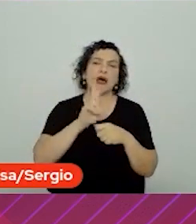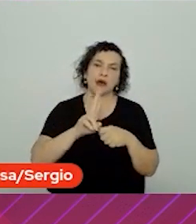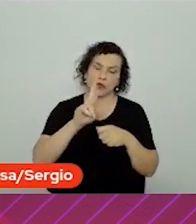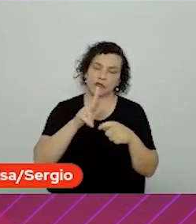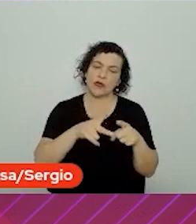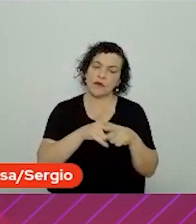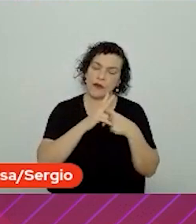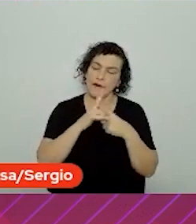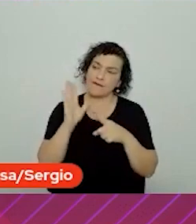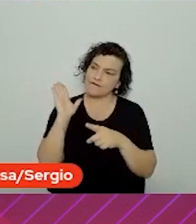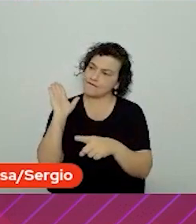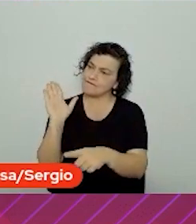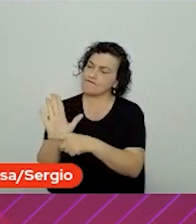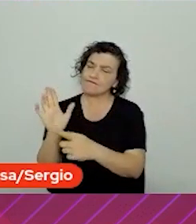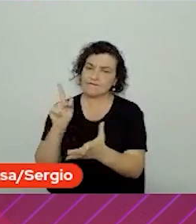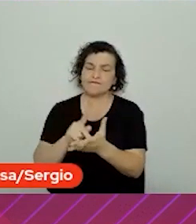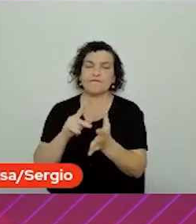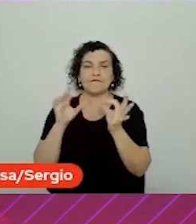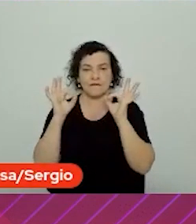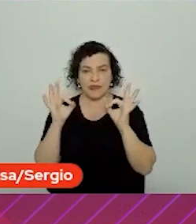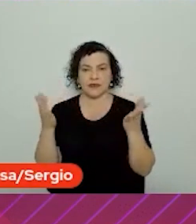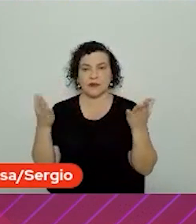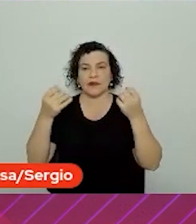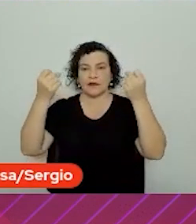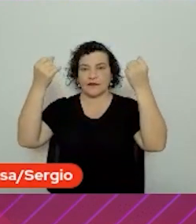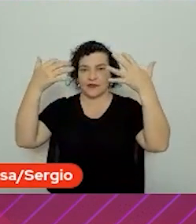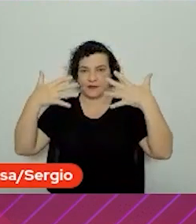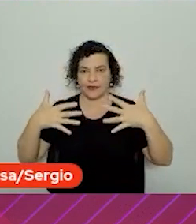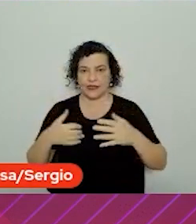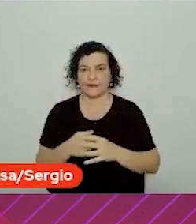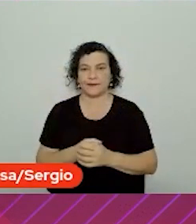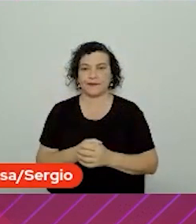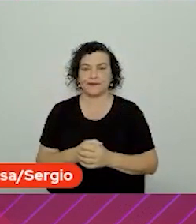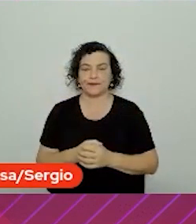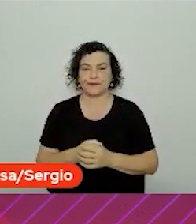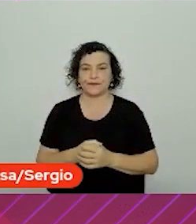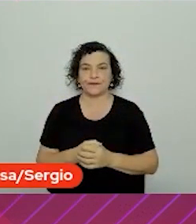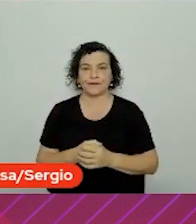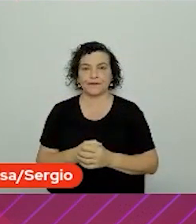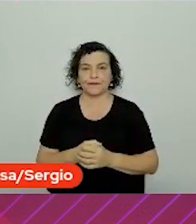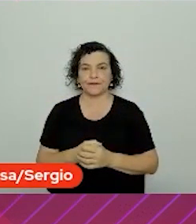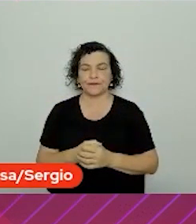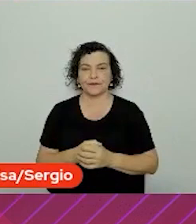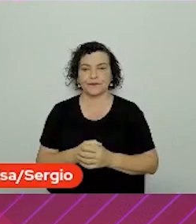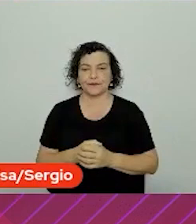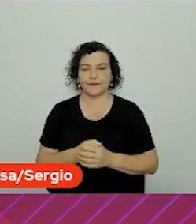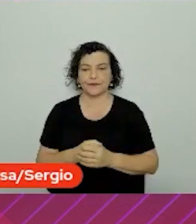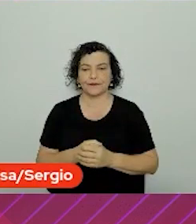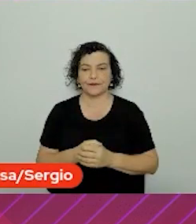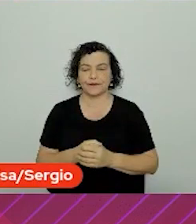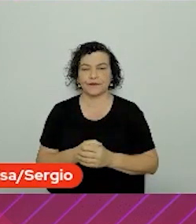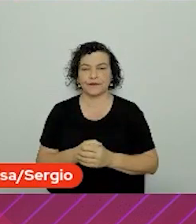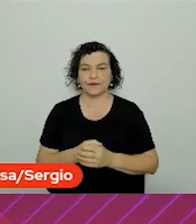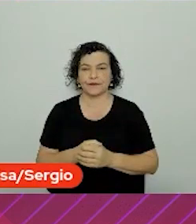a abordar um pouquinho disso daí. Qual que é a